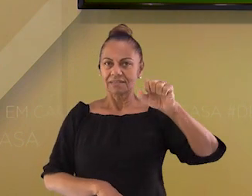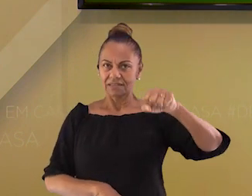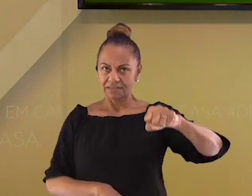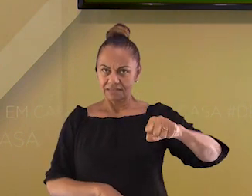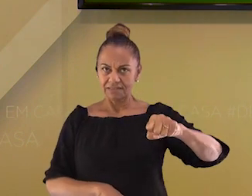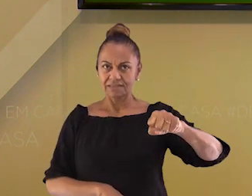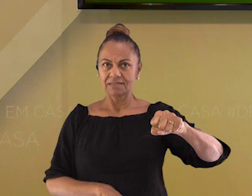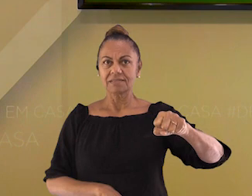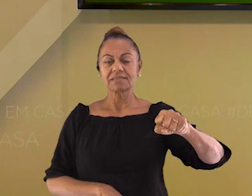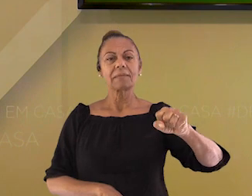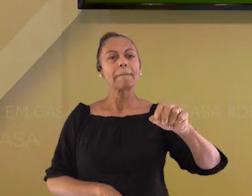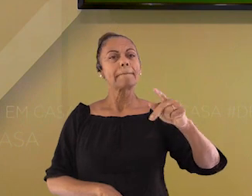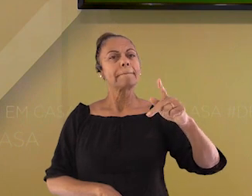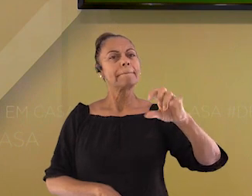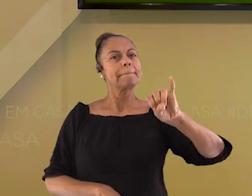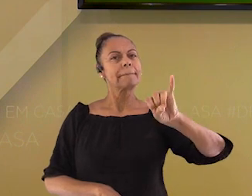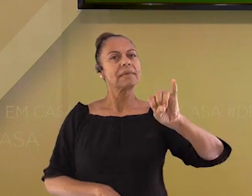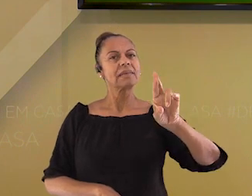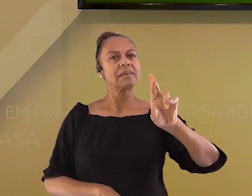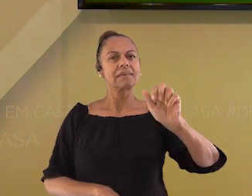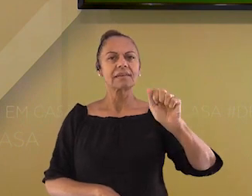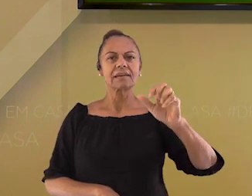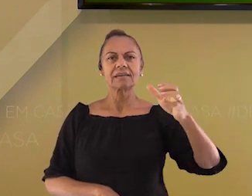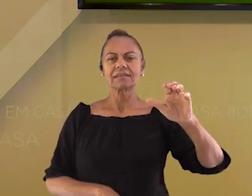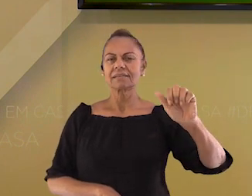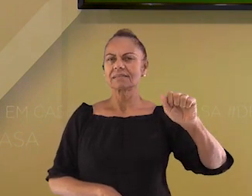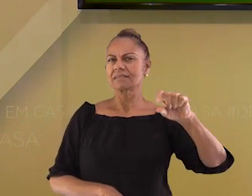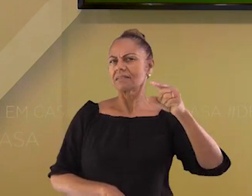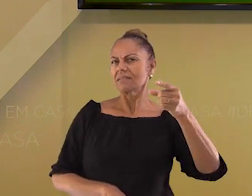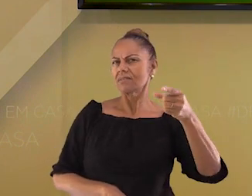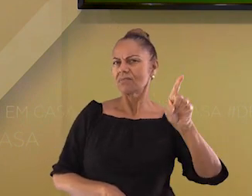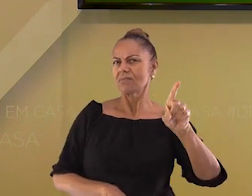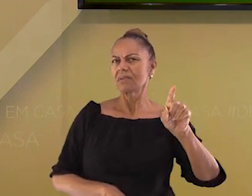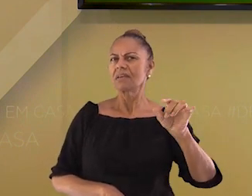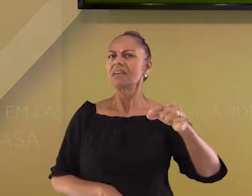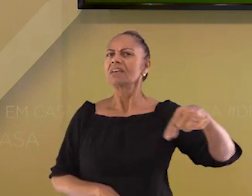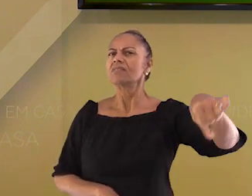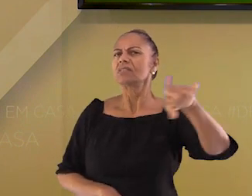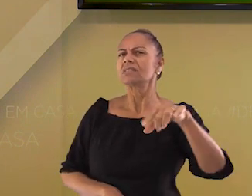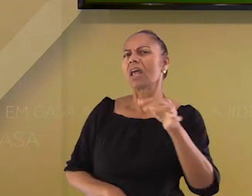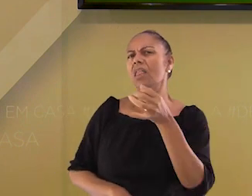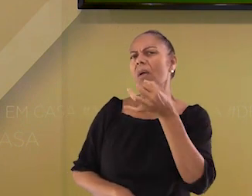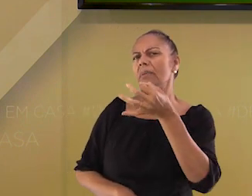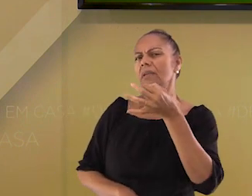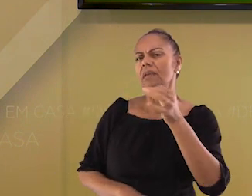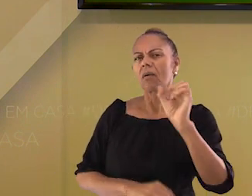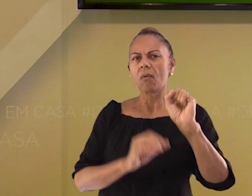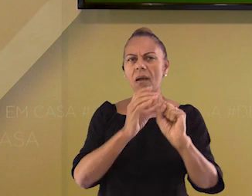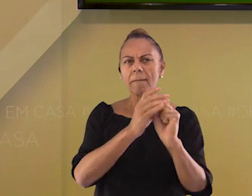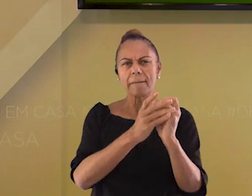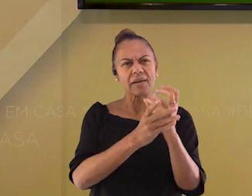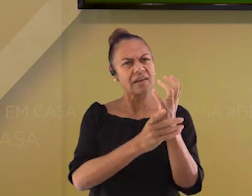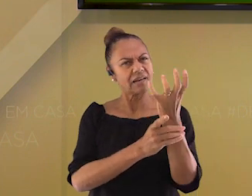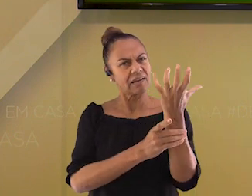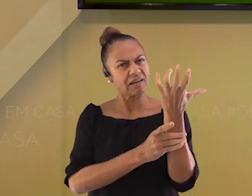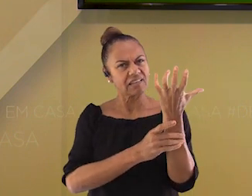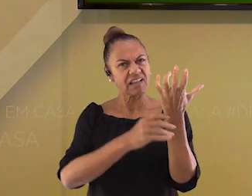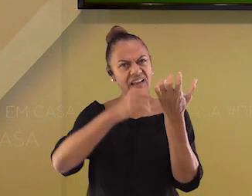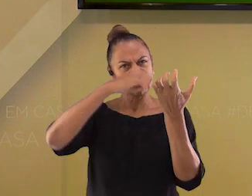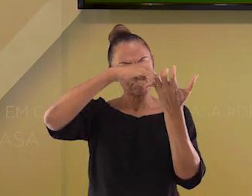isso de suor. E agora que aprendemos, também podemos chamar de